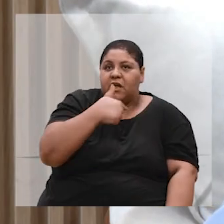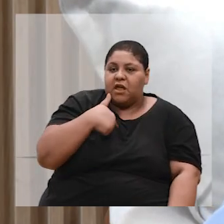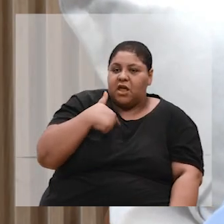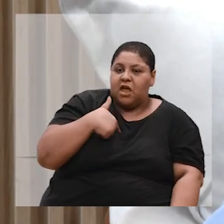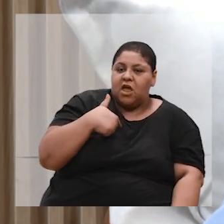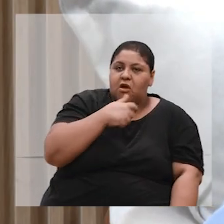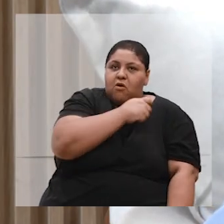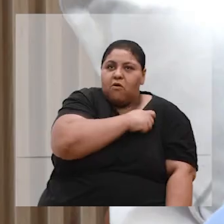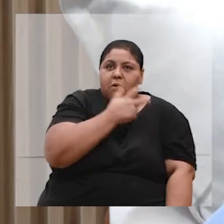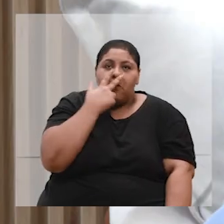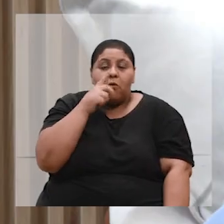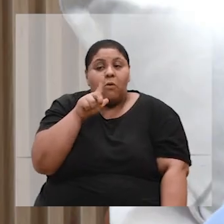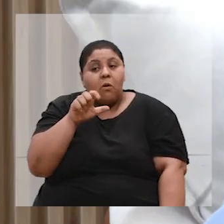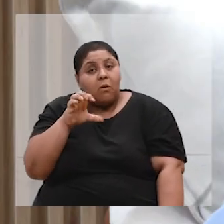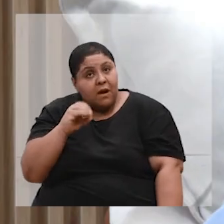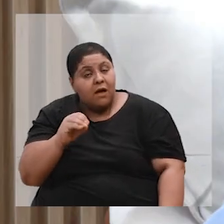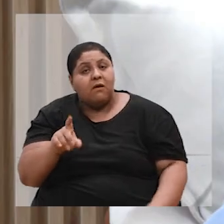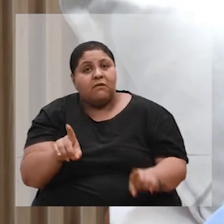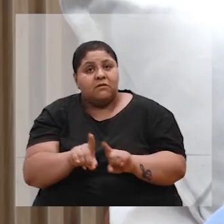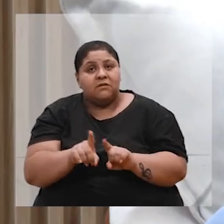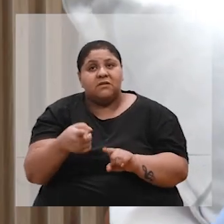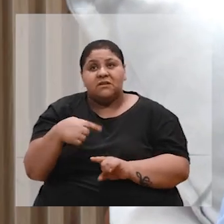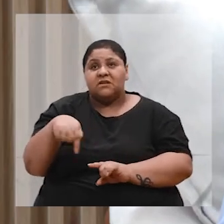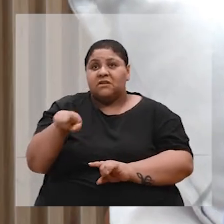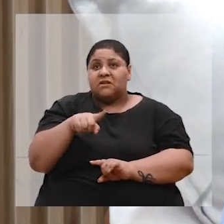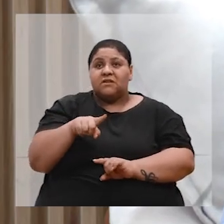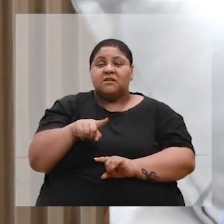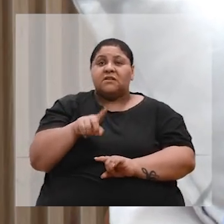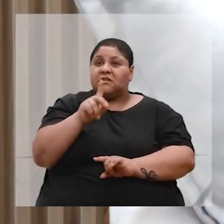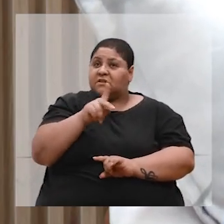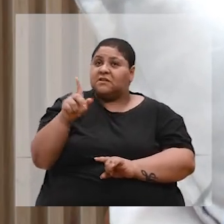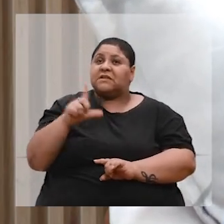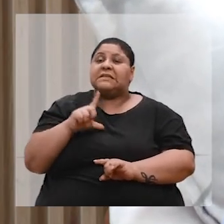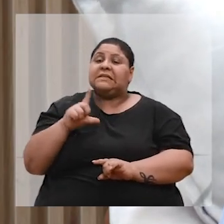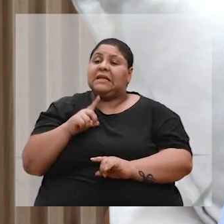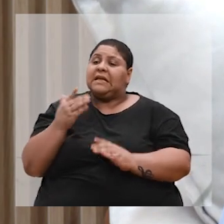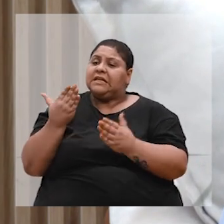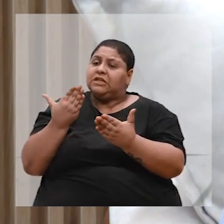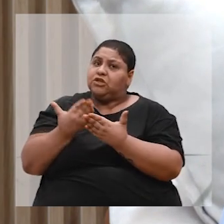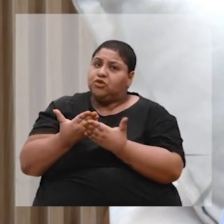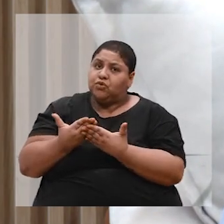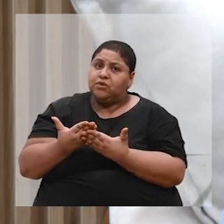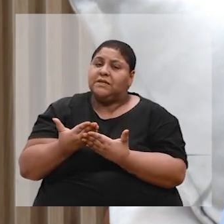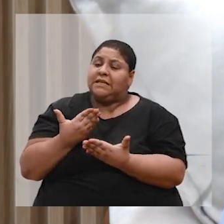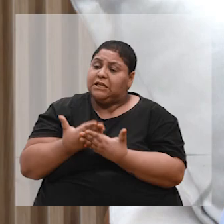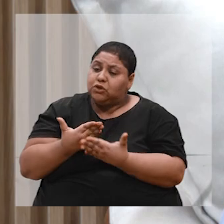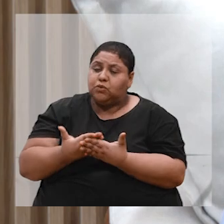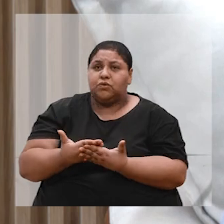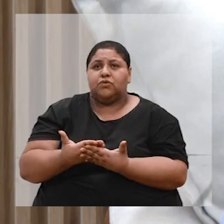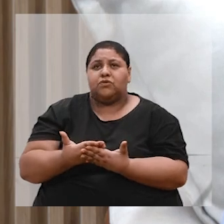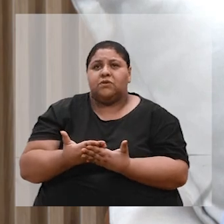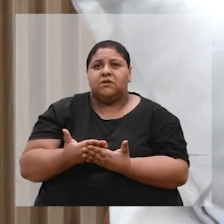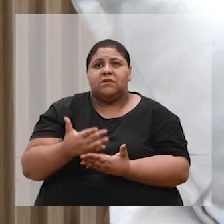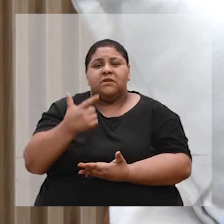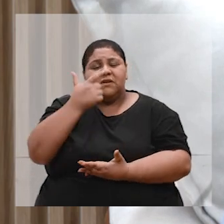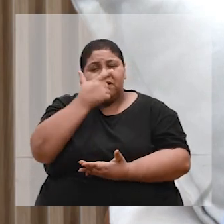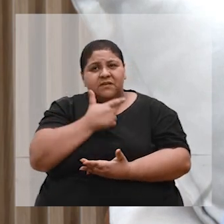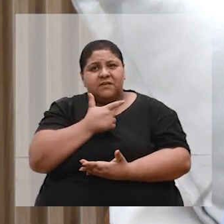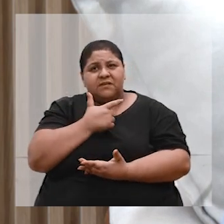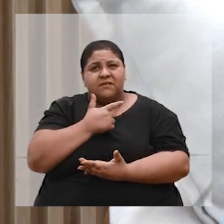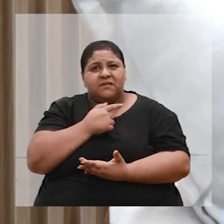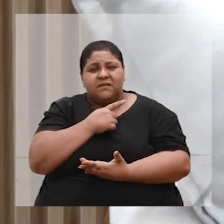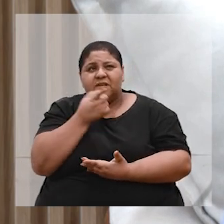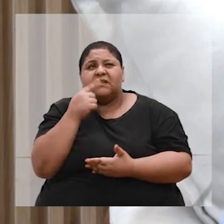sou uma estudante, assim como o Léo é estudante. E o professor tem que estudar, né? E ele estuda. E eu acho